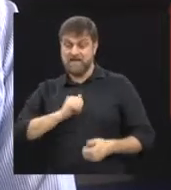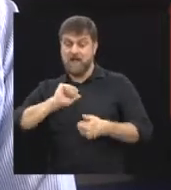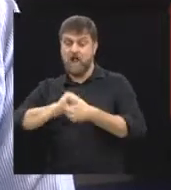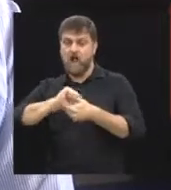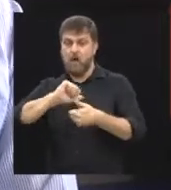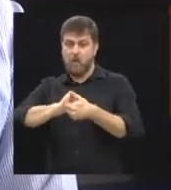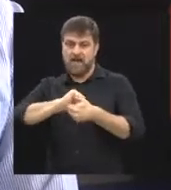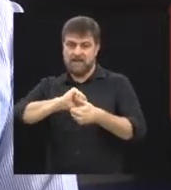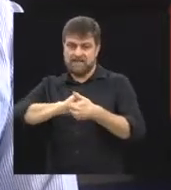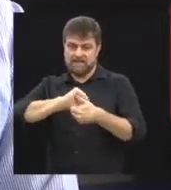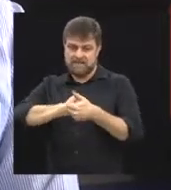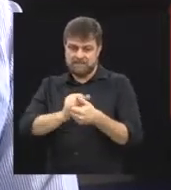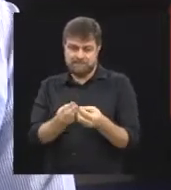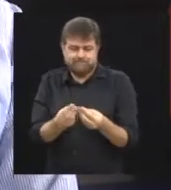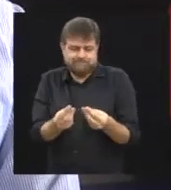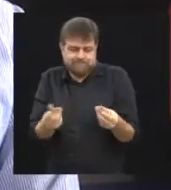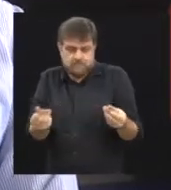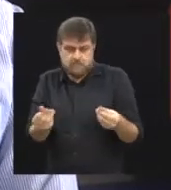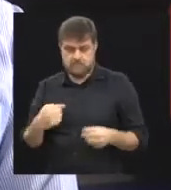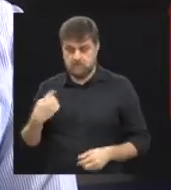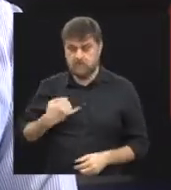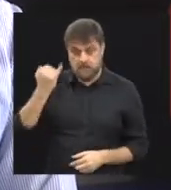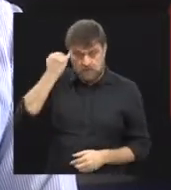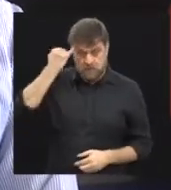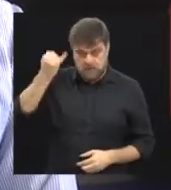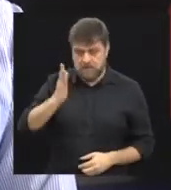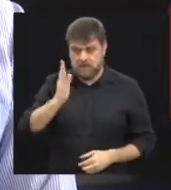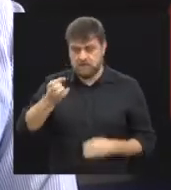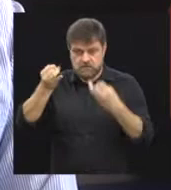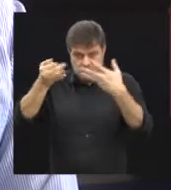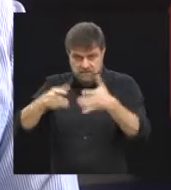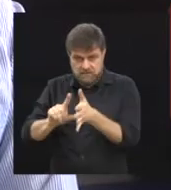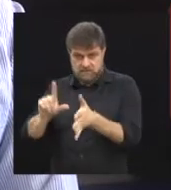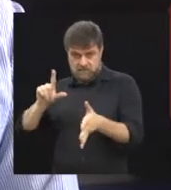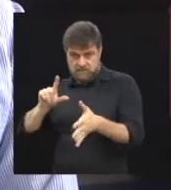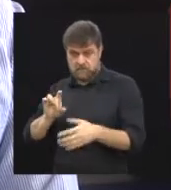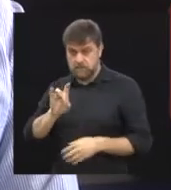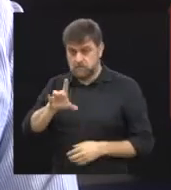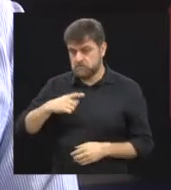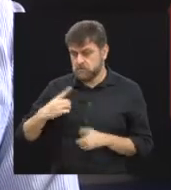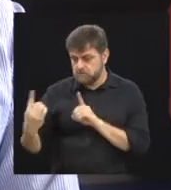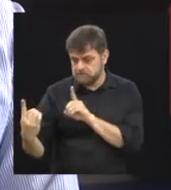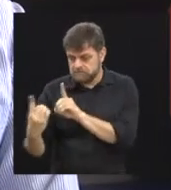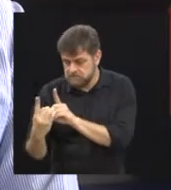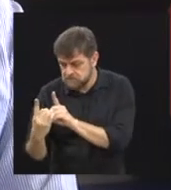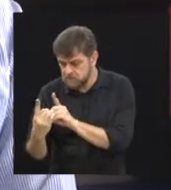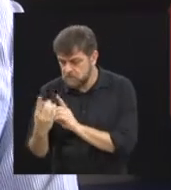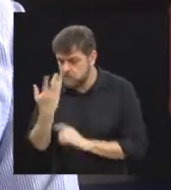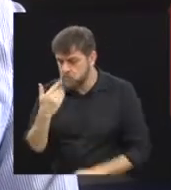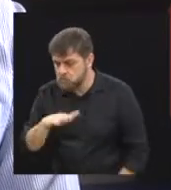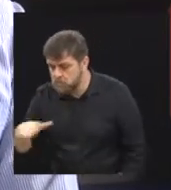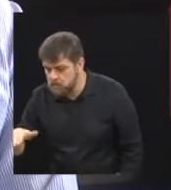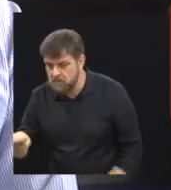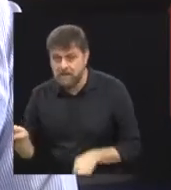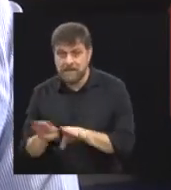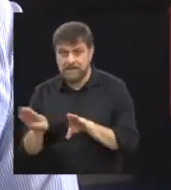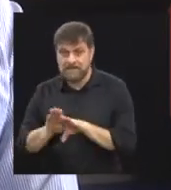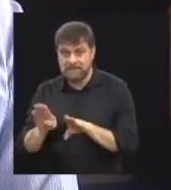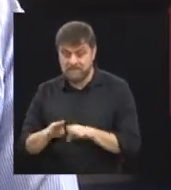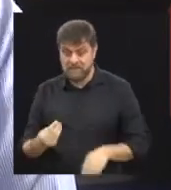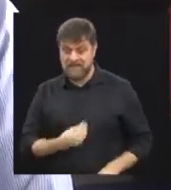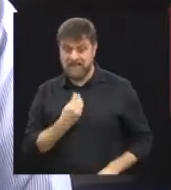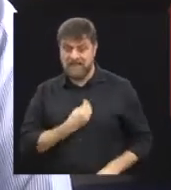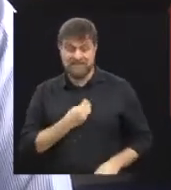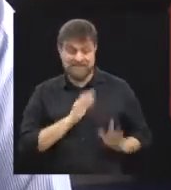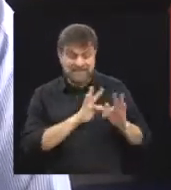vida. E a ideia, como eu ressaltei anteriormente, não é só o atendimento da criança, mas também é melhorar a qualidade